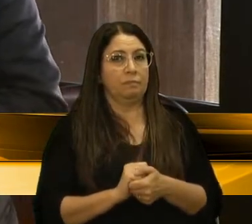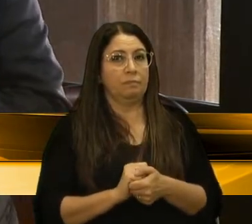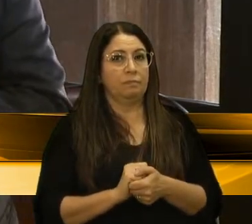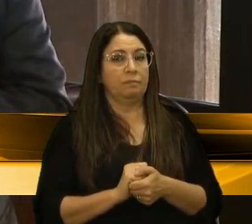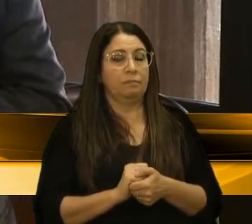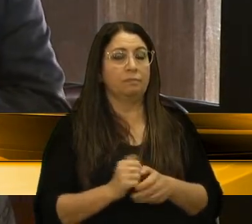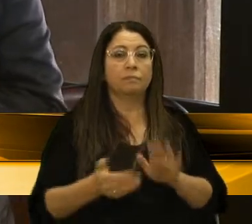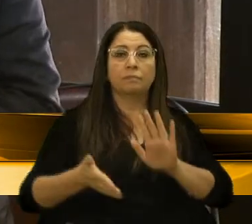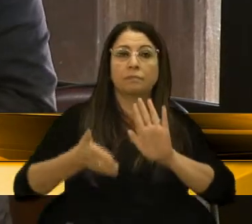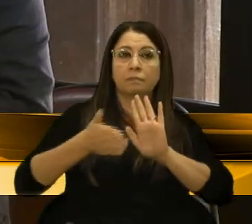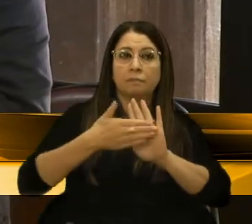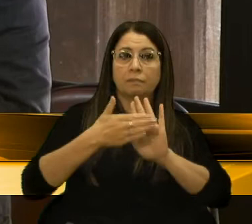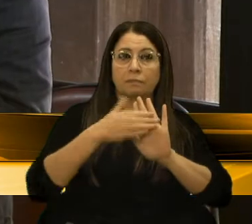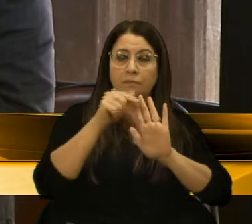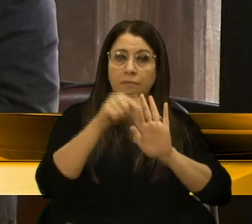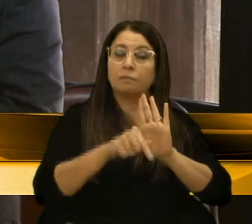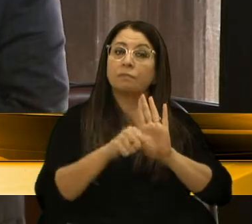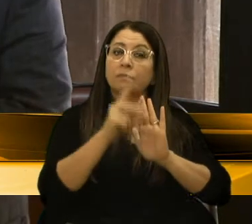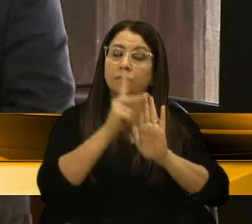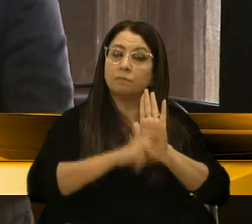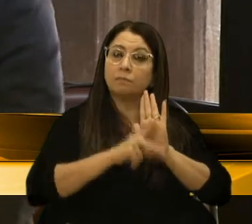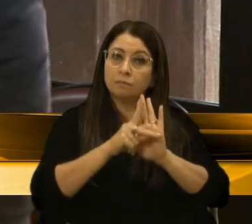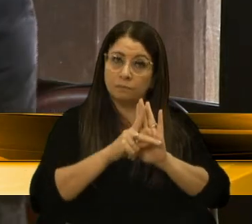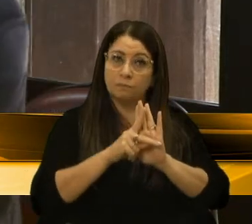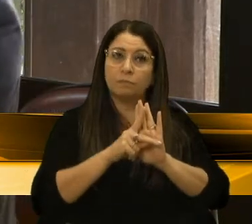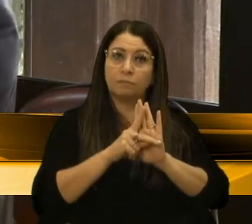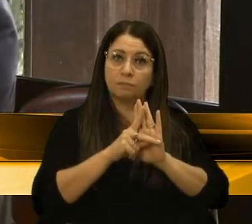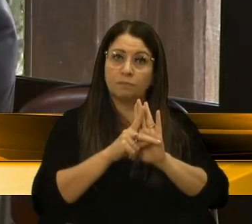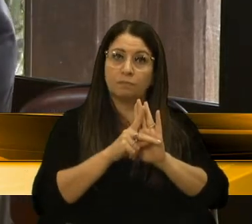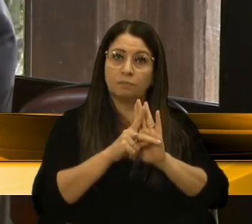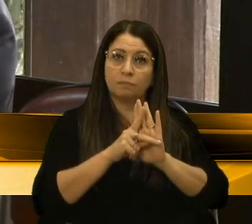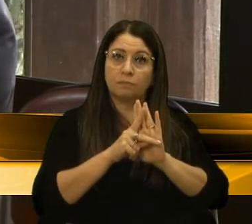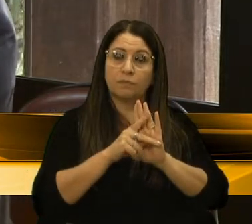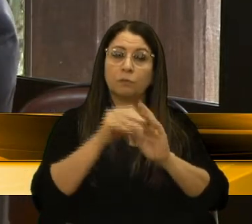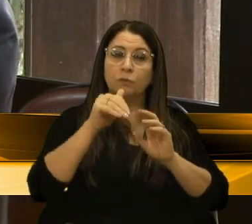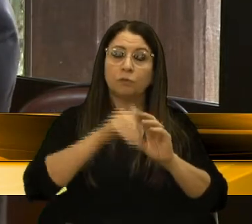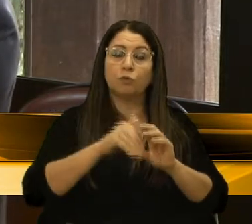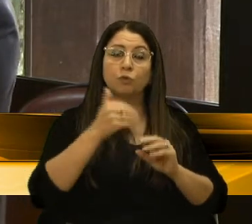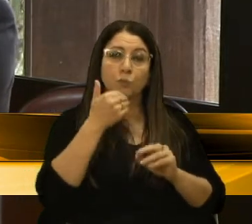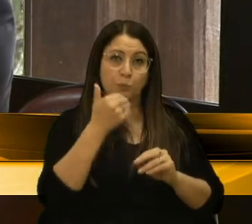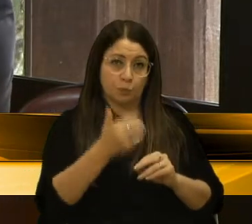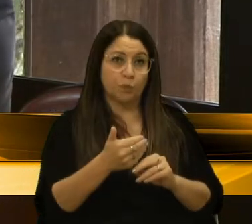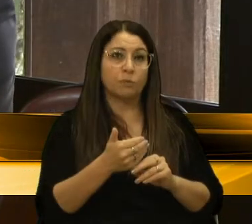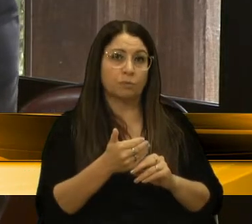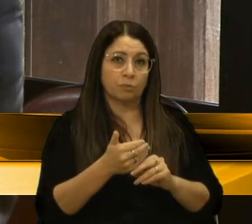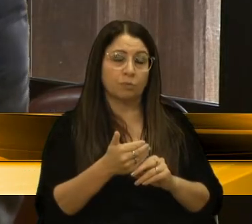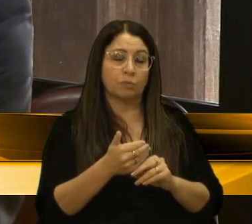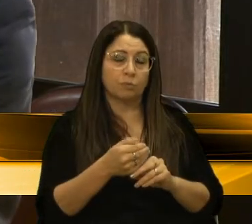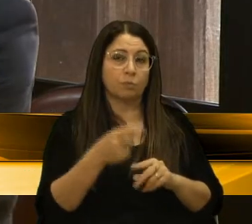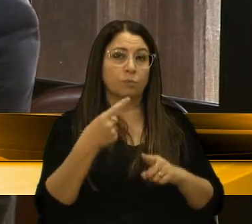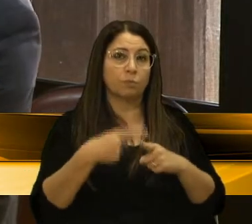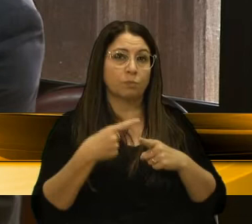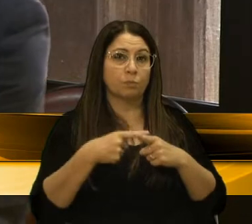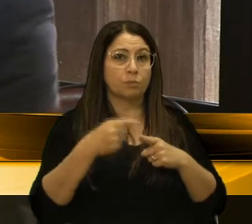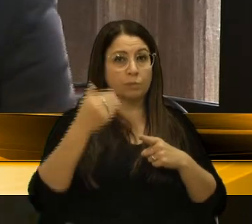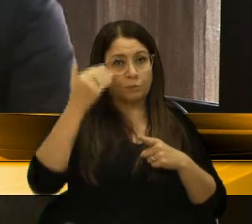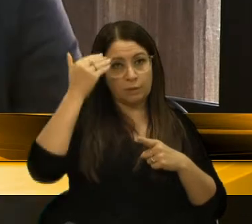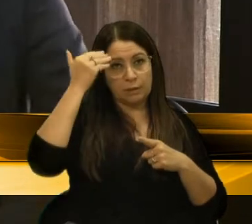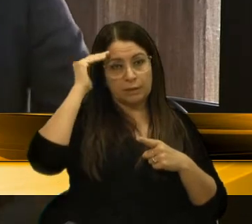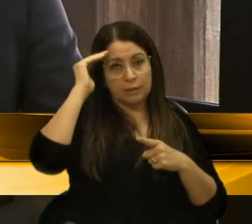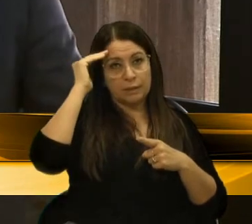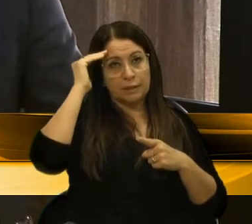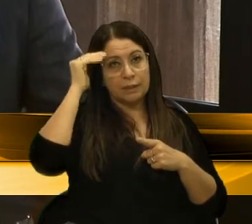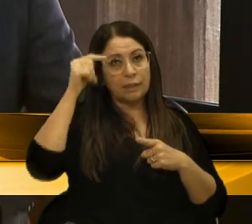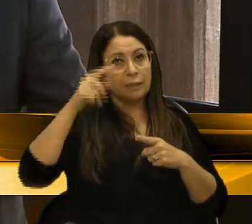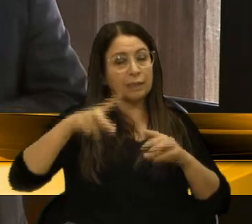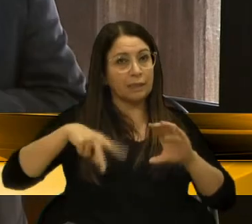propositura deste projeto, que terá o meu voto favorável, porque eu entendo que a